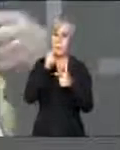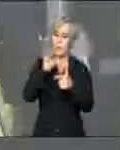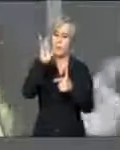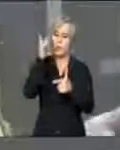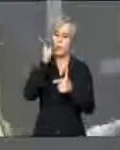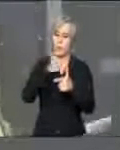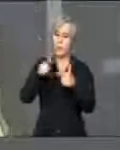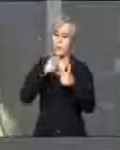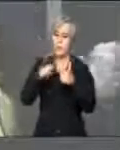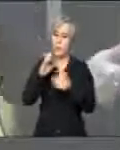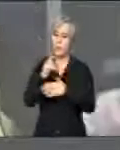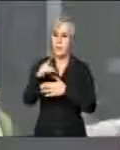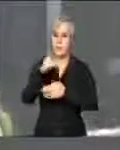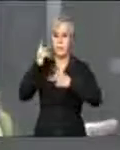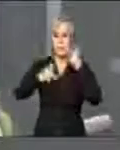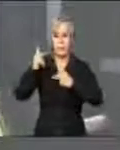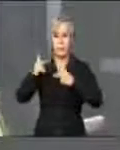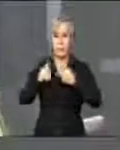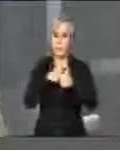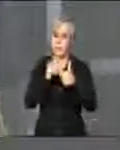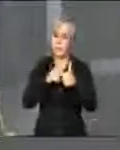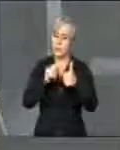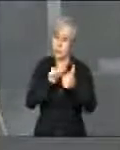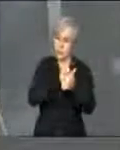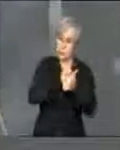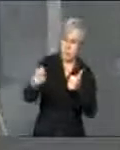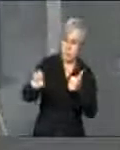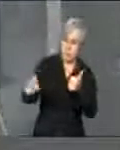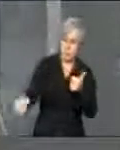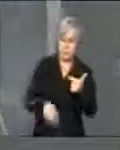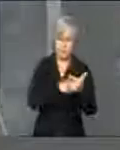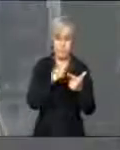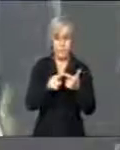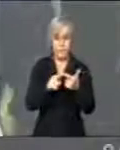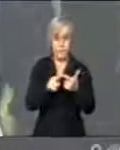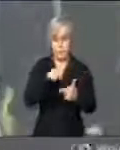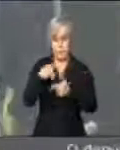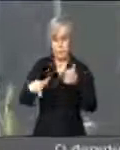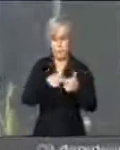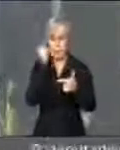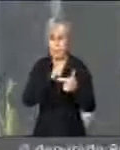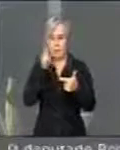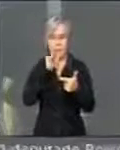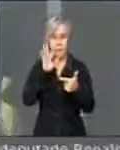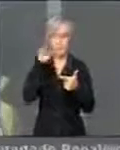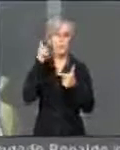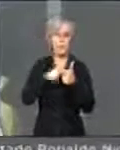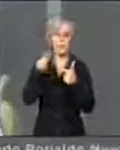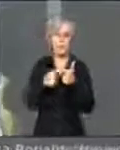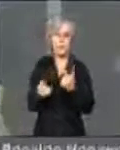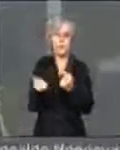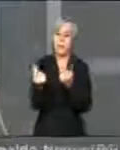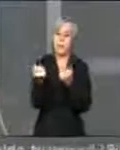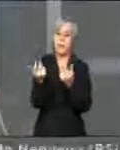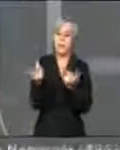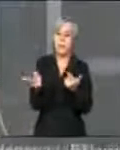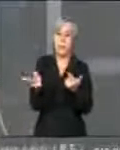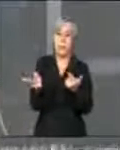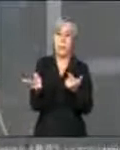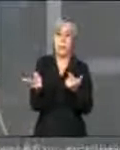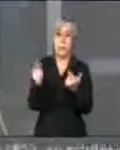política pelo impeachment, é o dispositivo constitucional. Depois nós trabalhamos para resolver a crise econômica. E